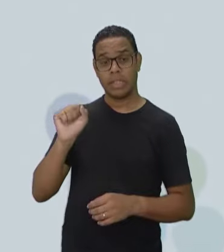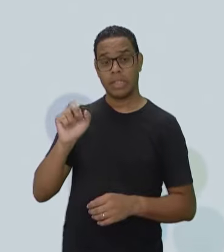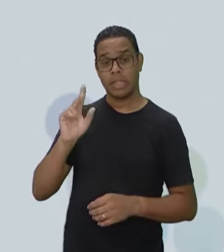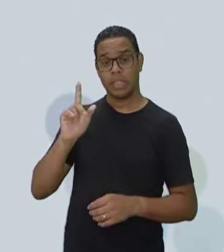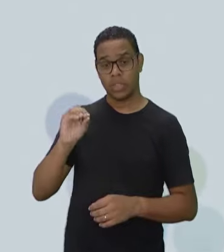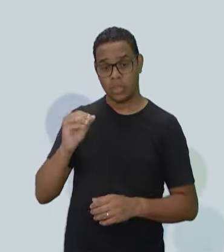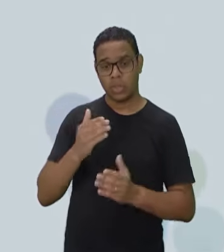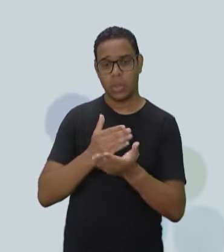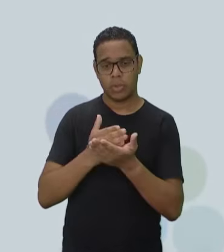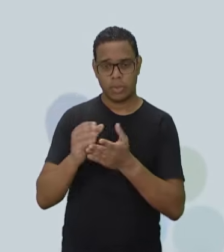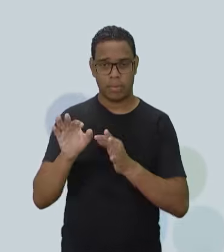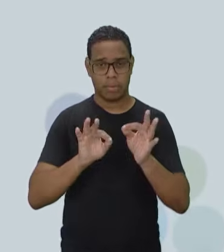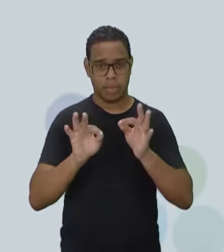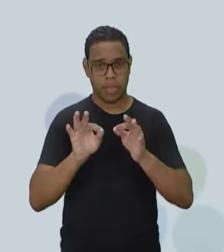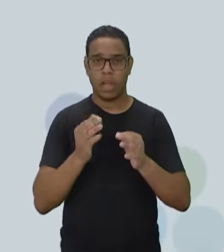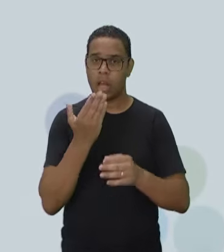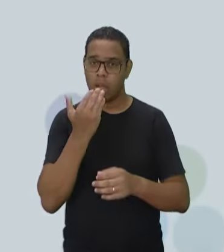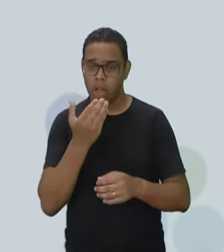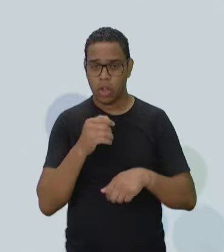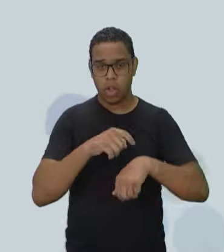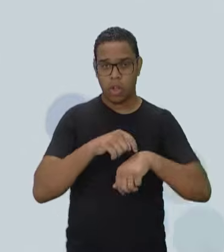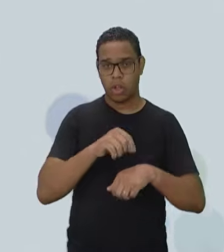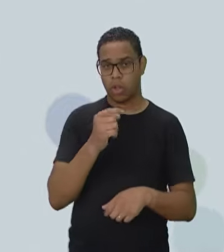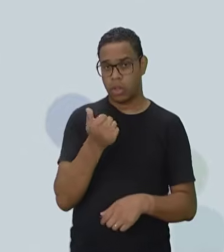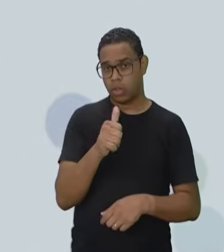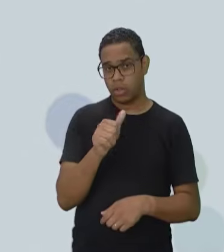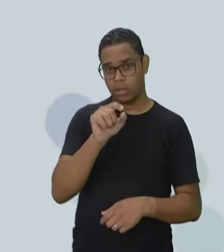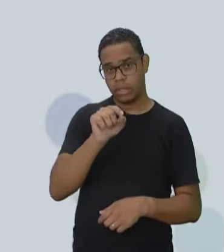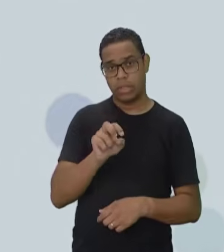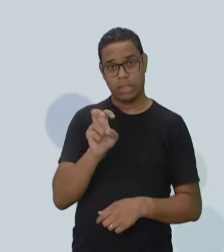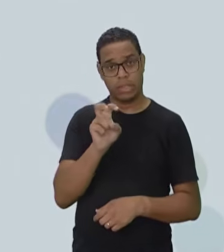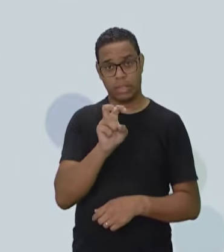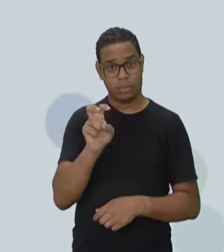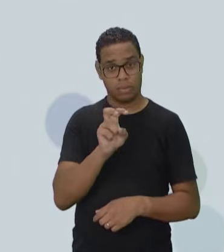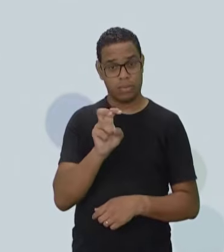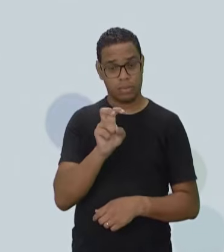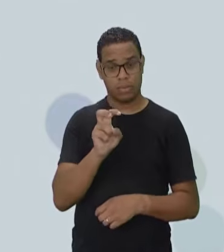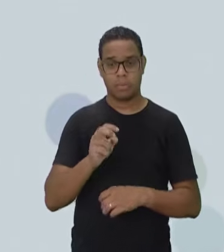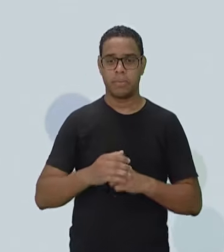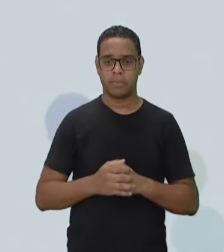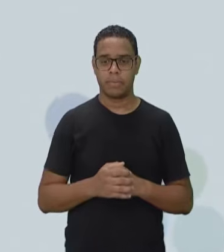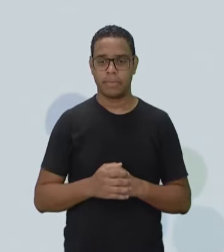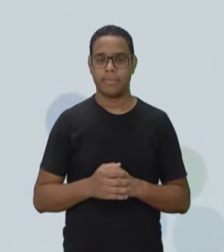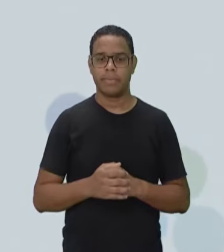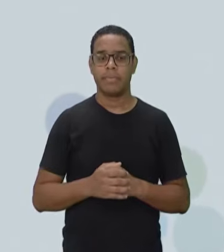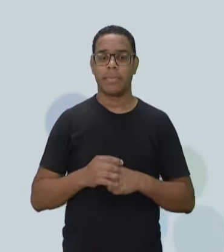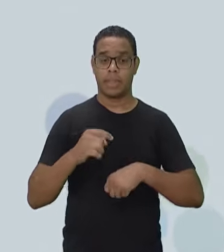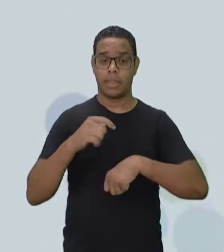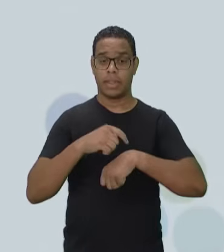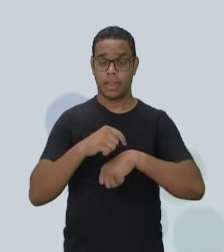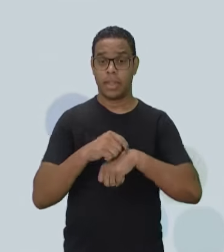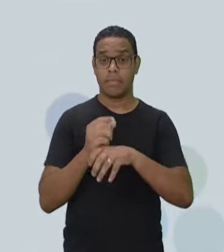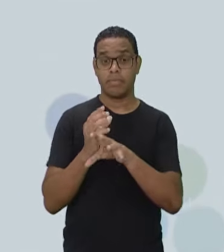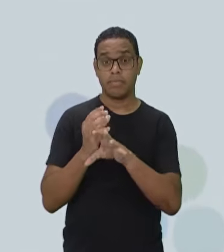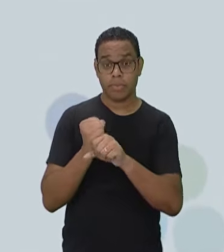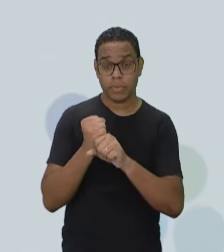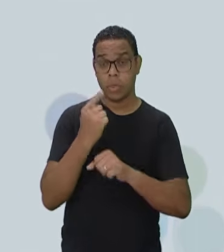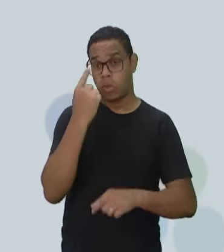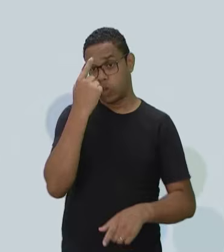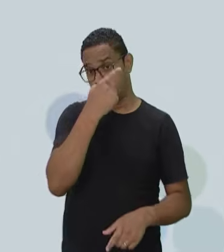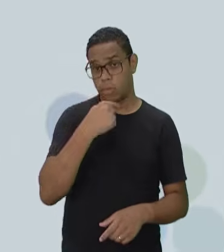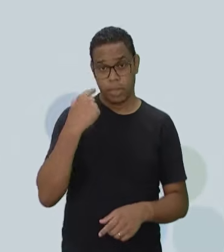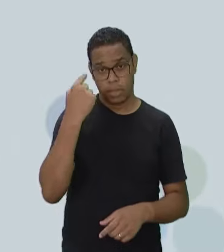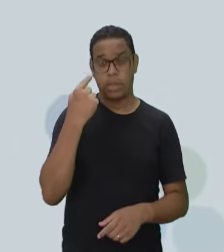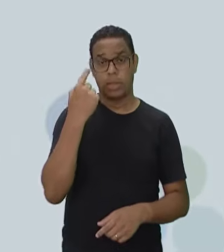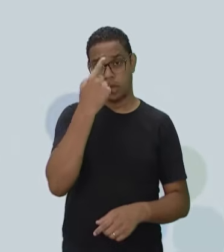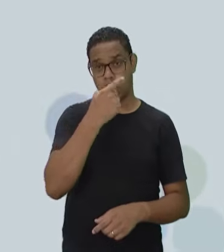começou a preparar o seu almoço às 11 horas e 50 minutos e esse preparo durou